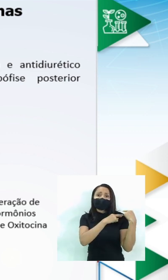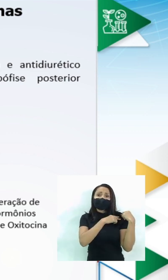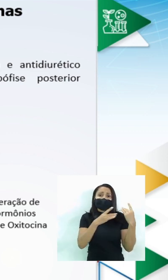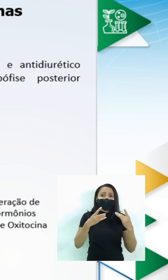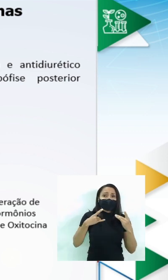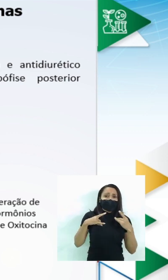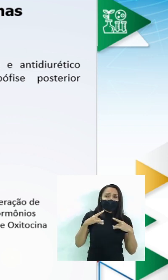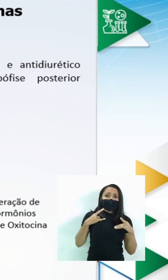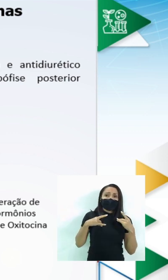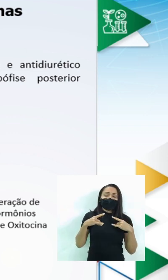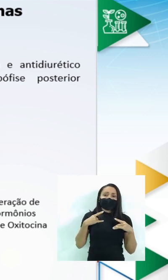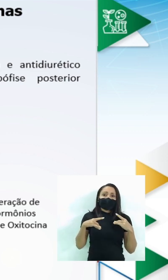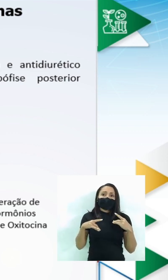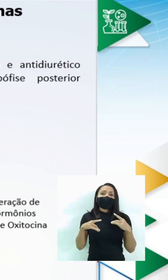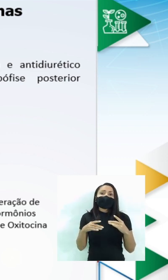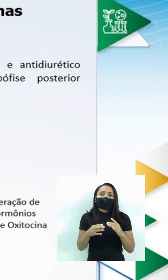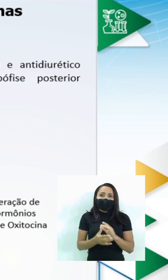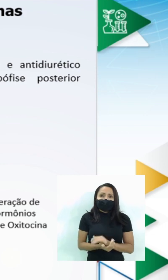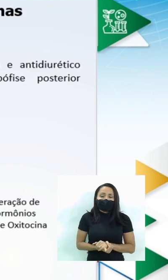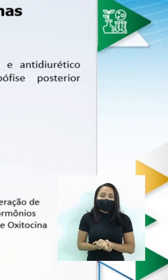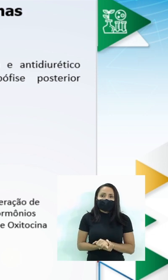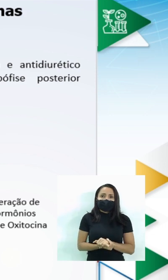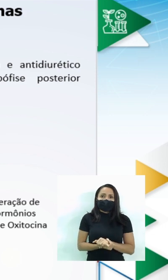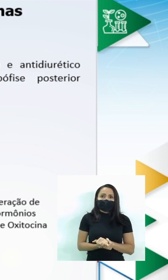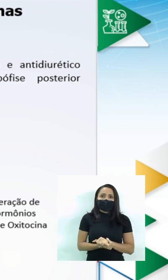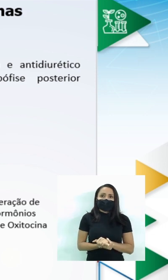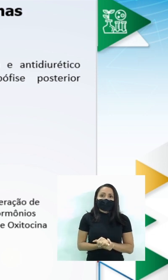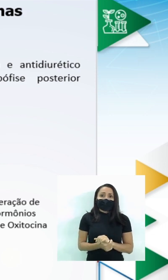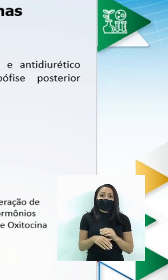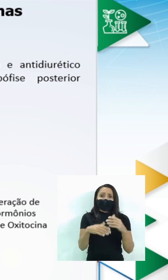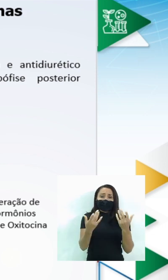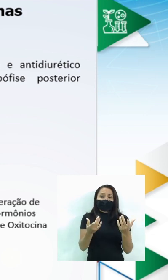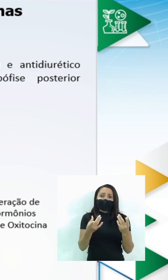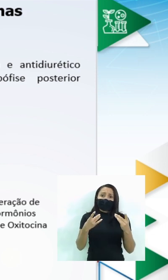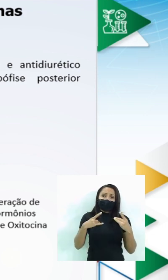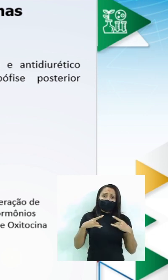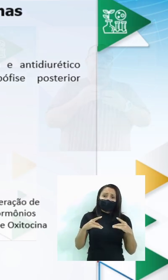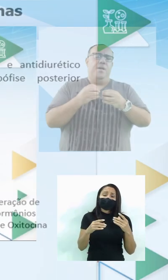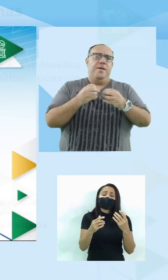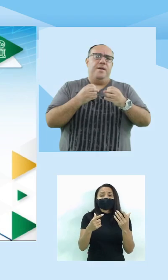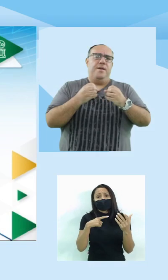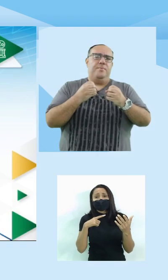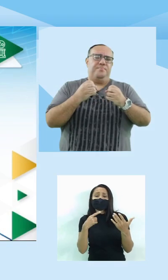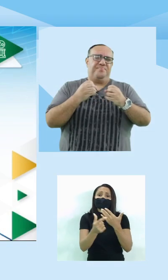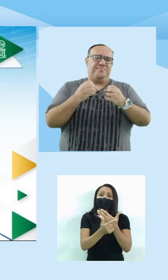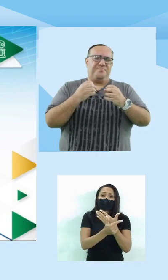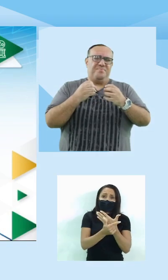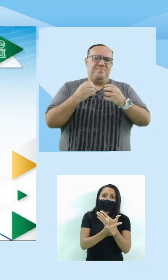hormônios da ocitocina e o antidiurético, tá certo? Que são hormônios que funcionam